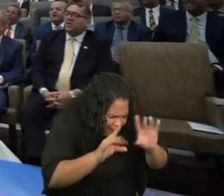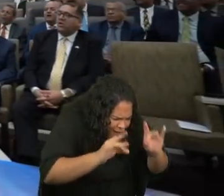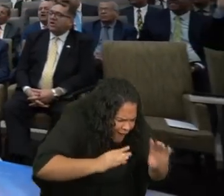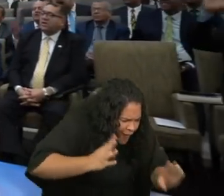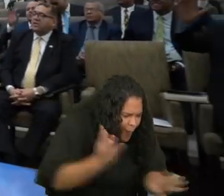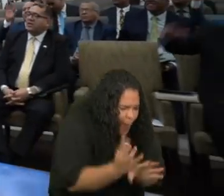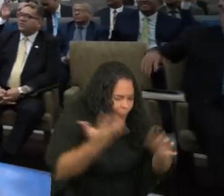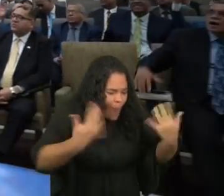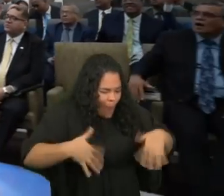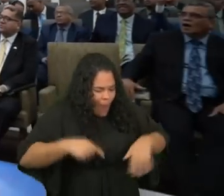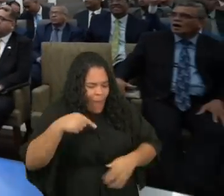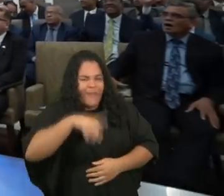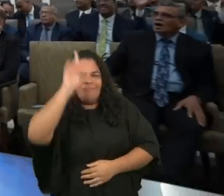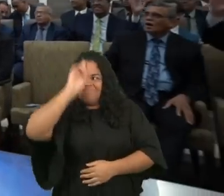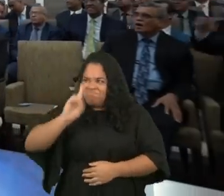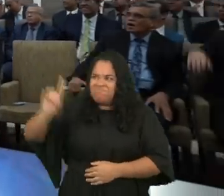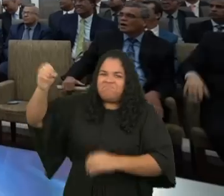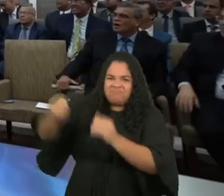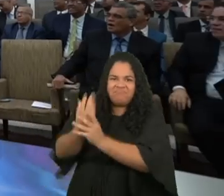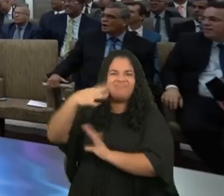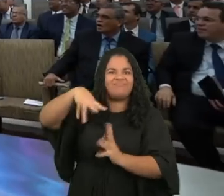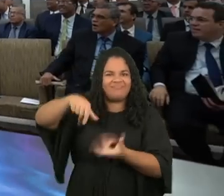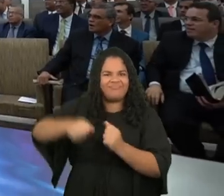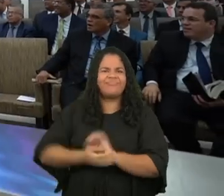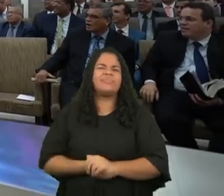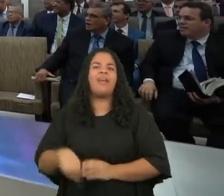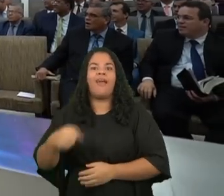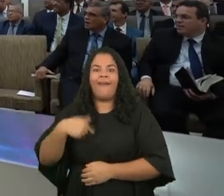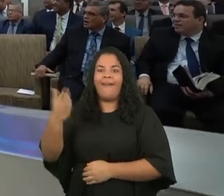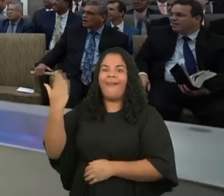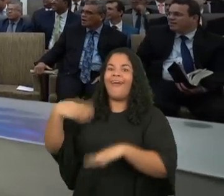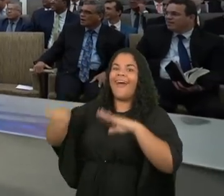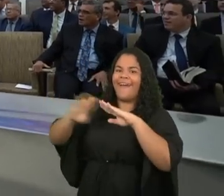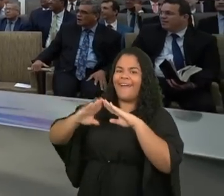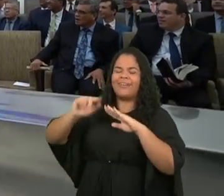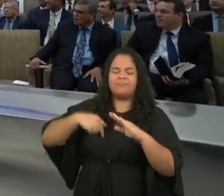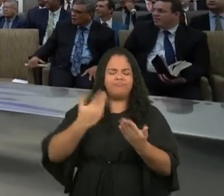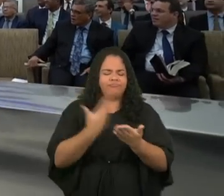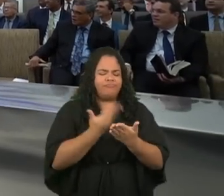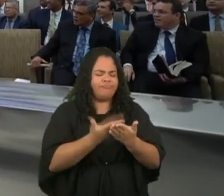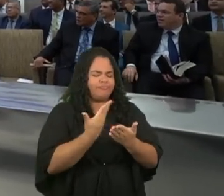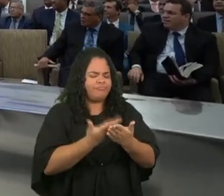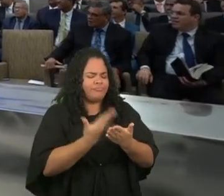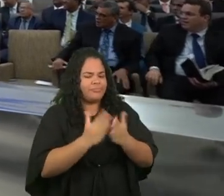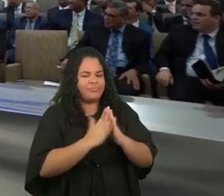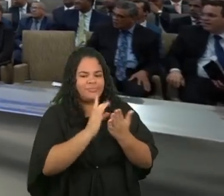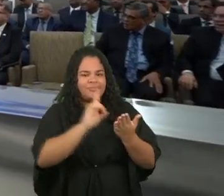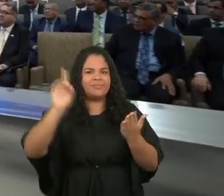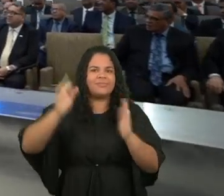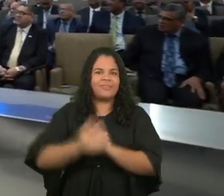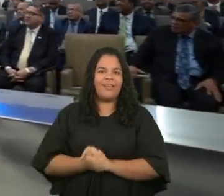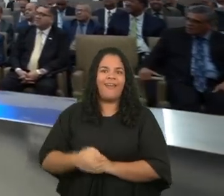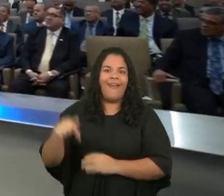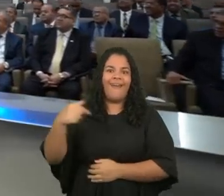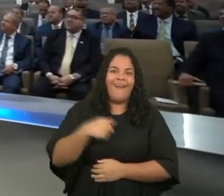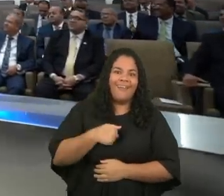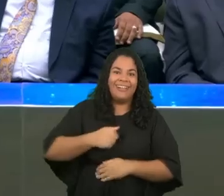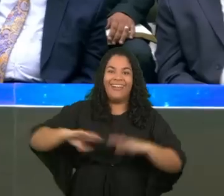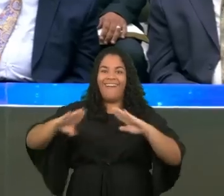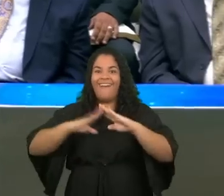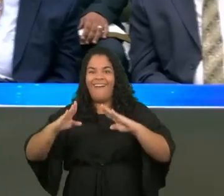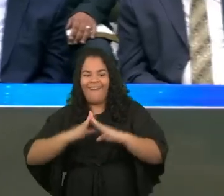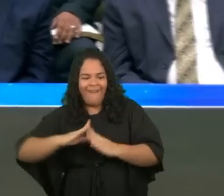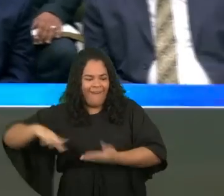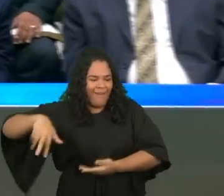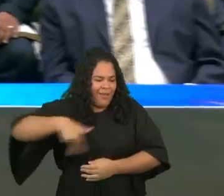isso em casa, eu comecei, pastor, em casa eu posso, aqui eu não posso. Eu comecei a andar dentro de casa e falar mistério. E eu disse, oh Deus,